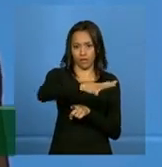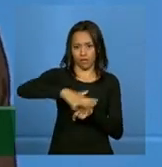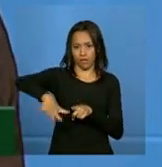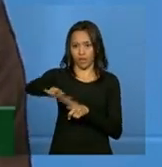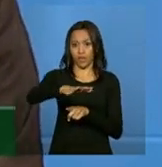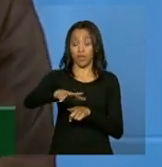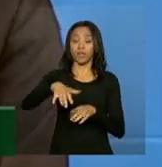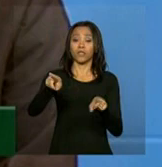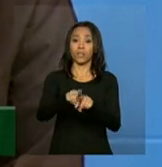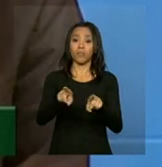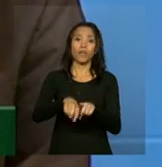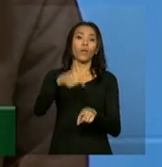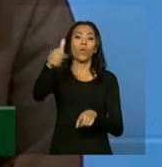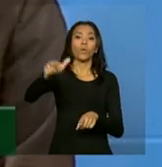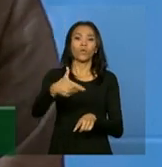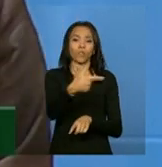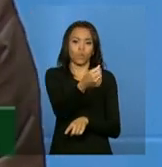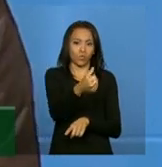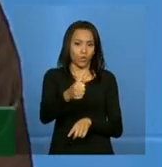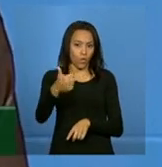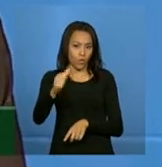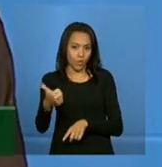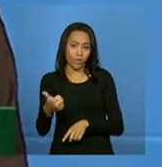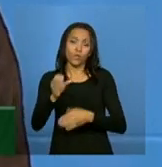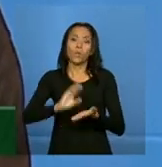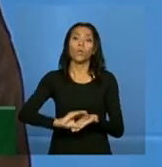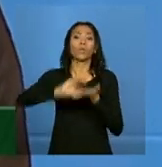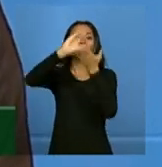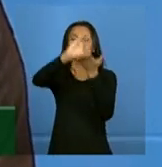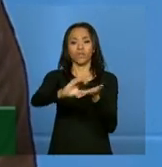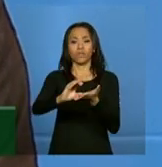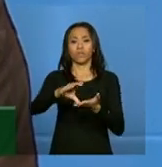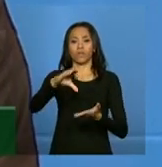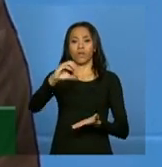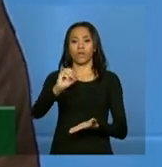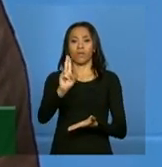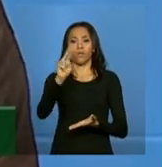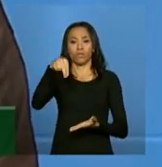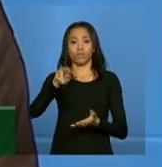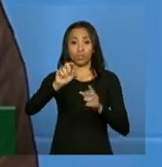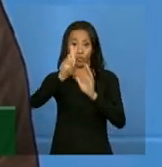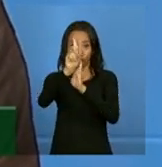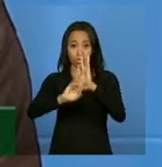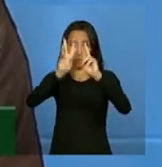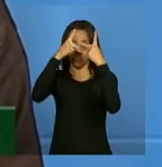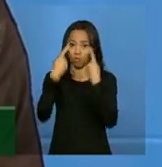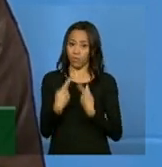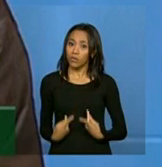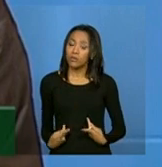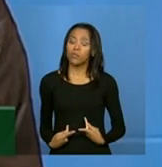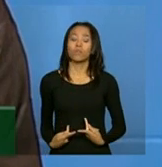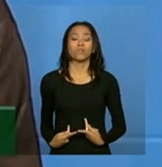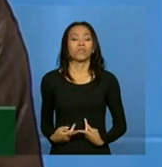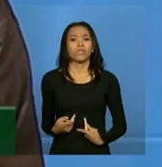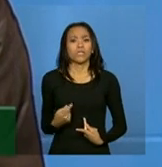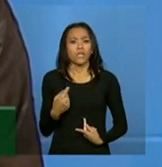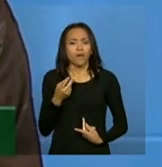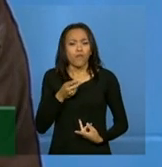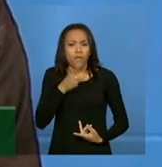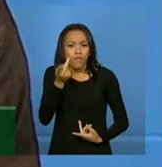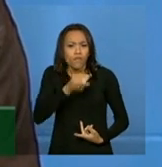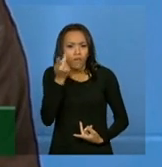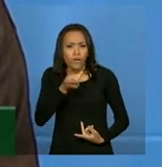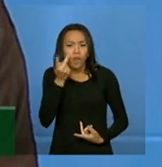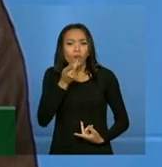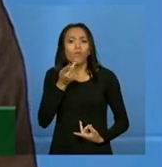Em 2011, o Conselho das Nações Unidas de Direitos Humanos direcionou os princípios para os direitos